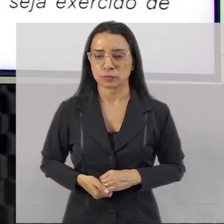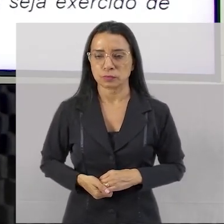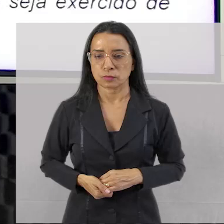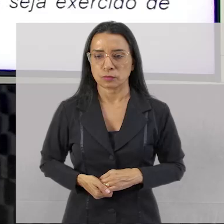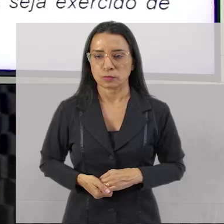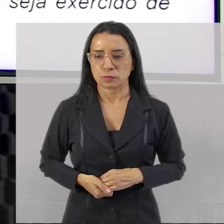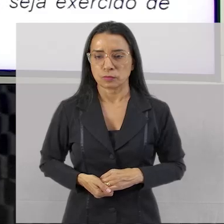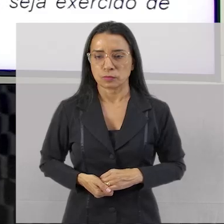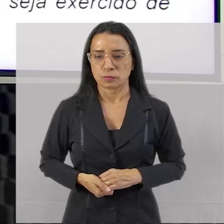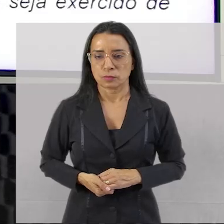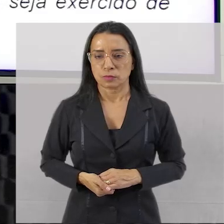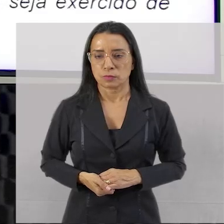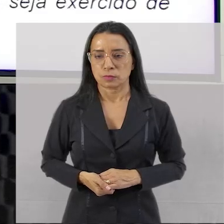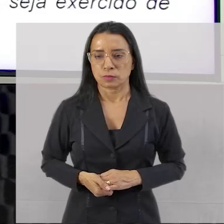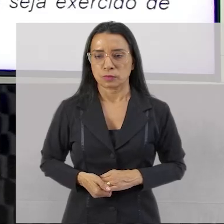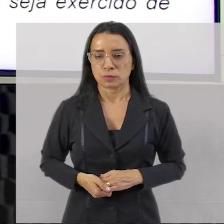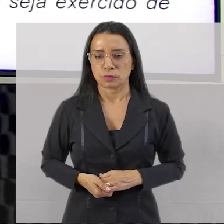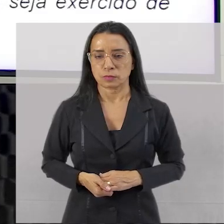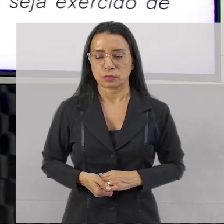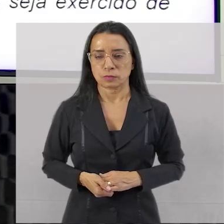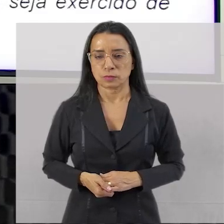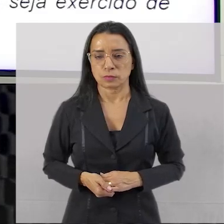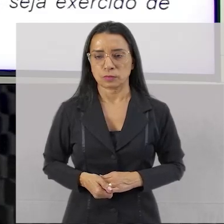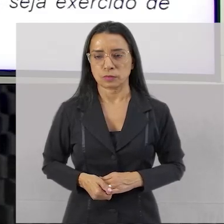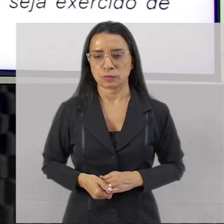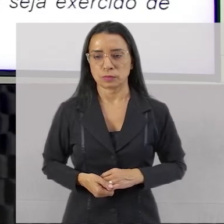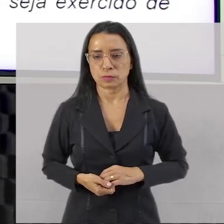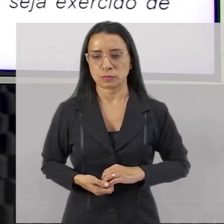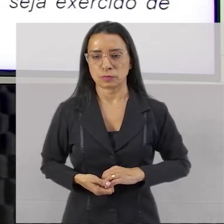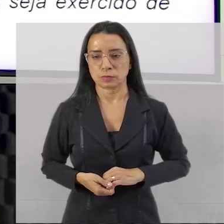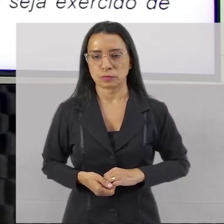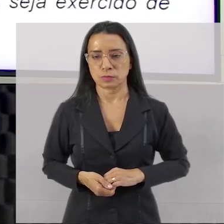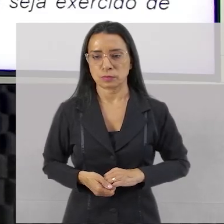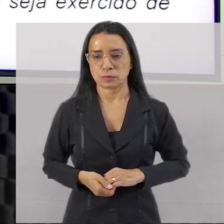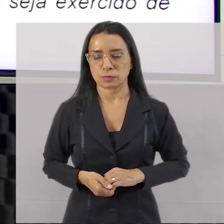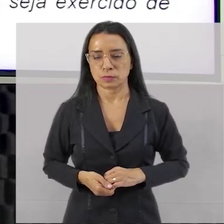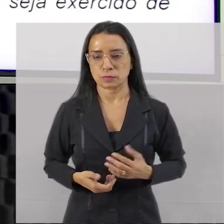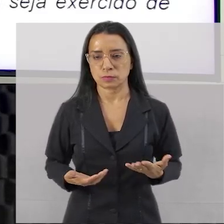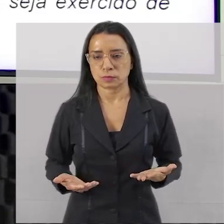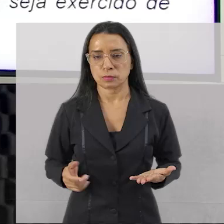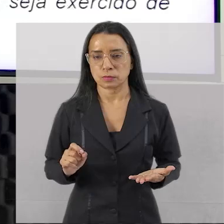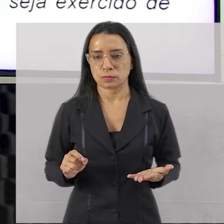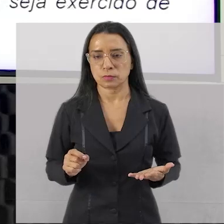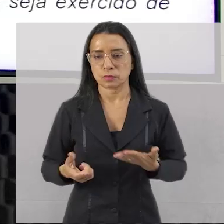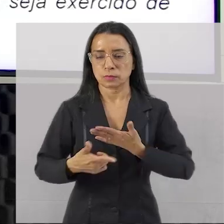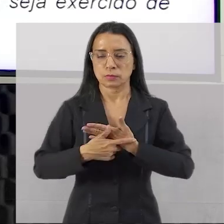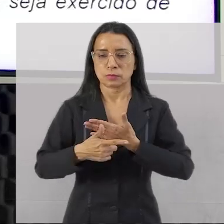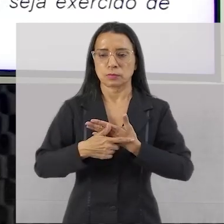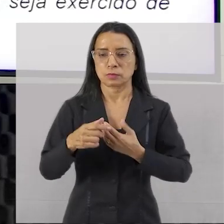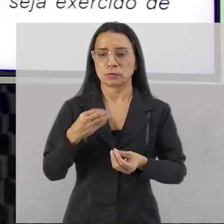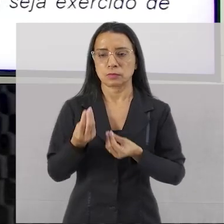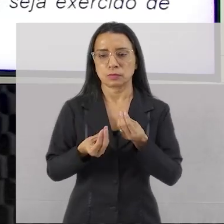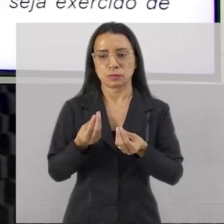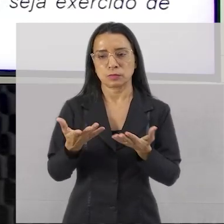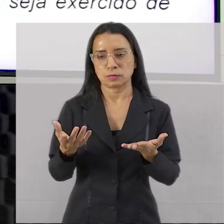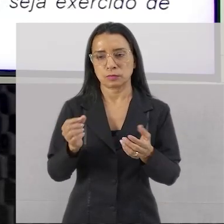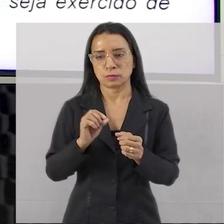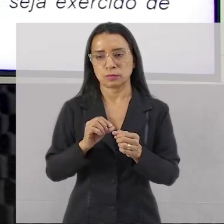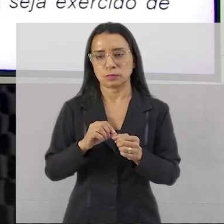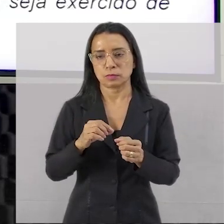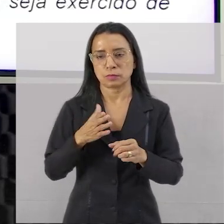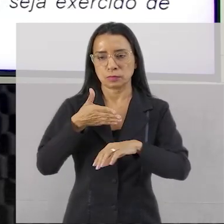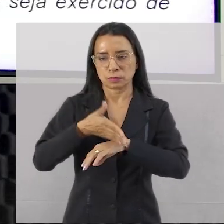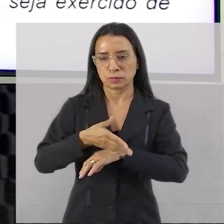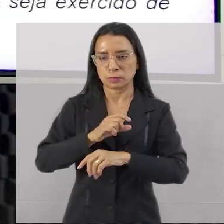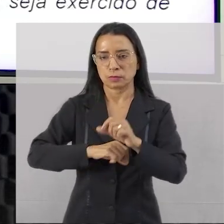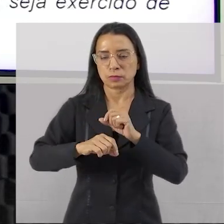desse papel que é concebido as obras literárias ficcionais. Então, o papel dela não é exercido, né? Se ela não